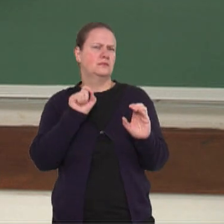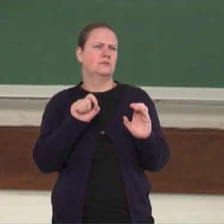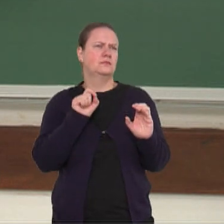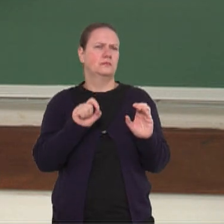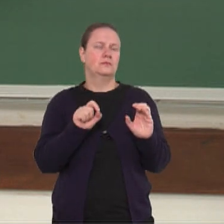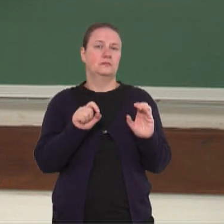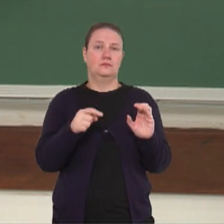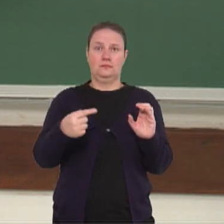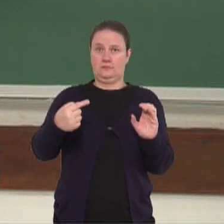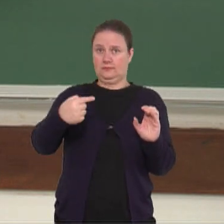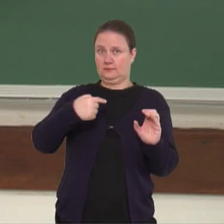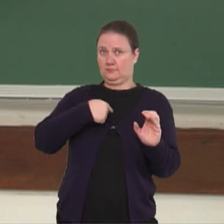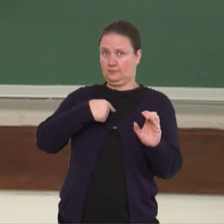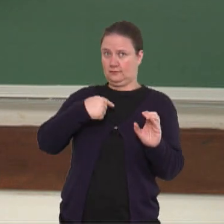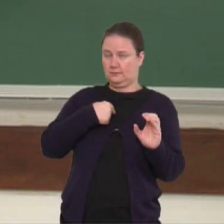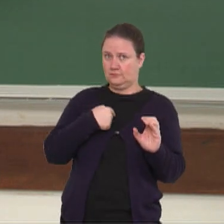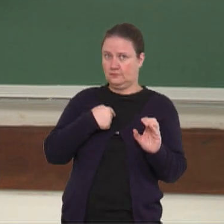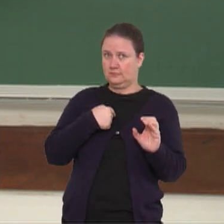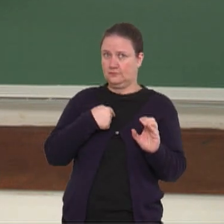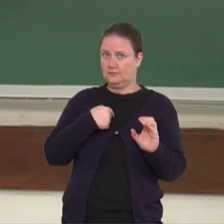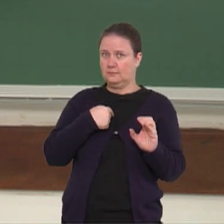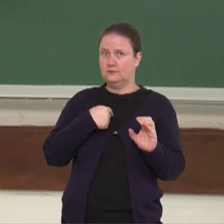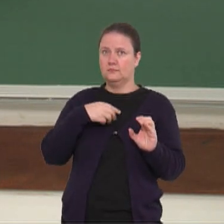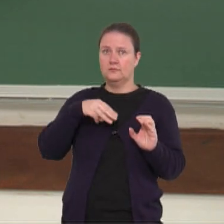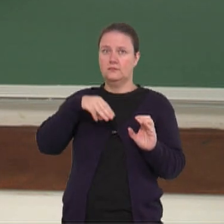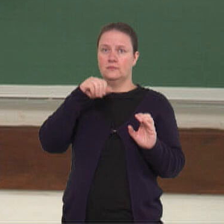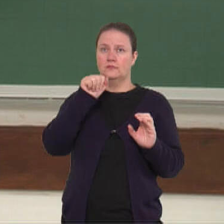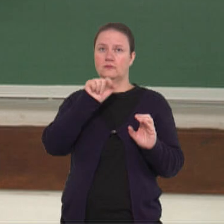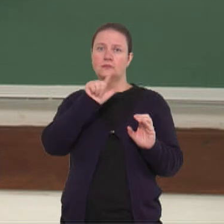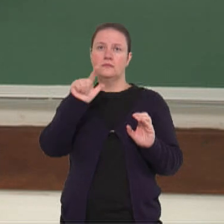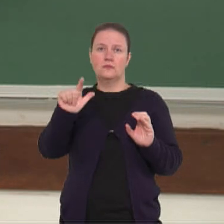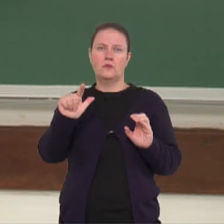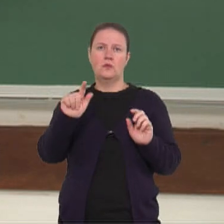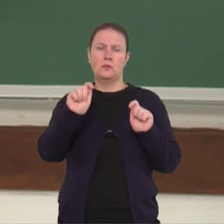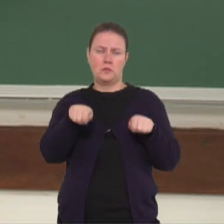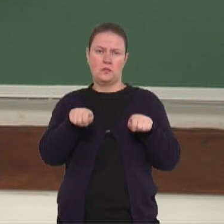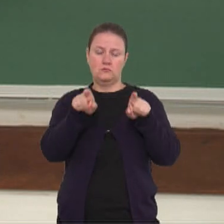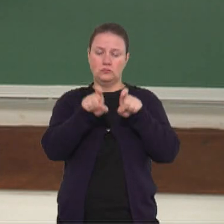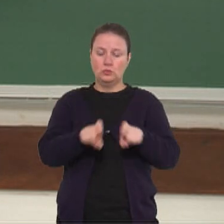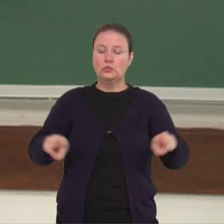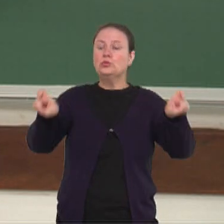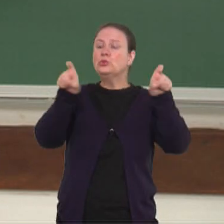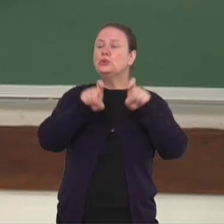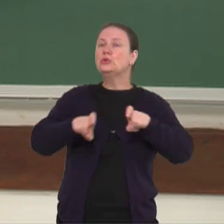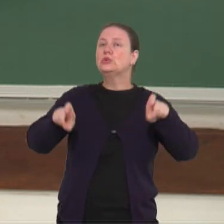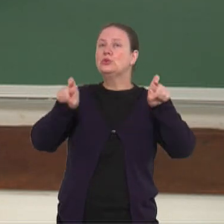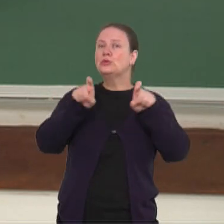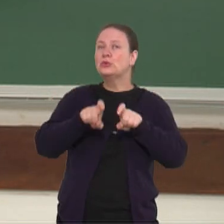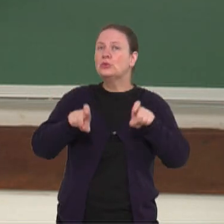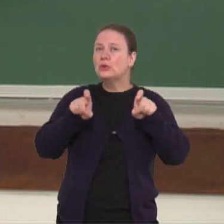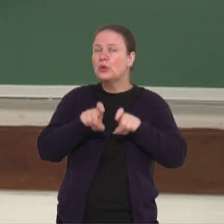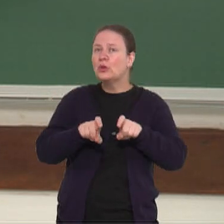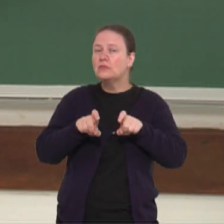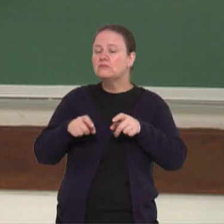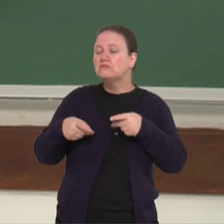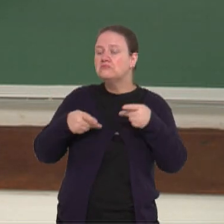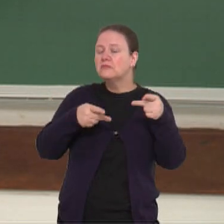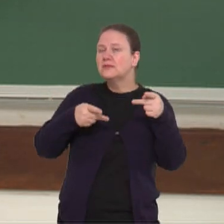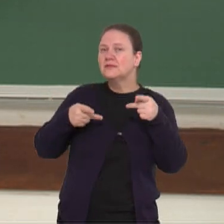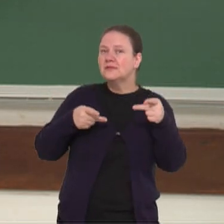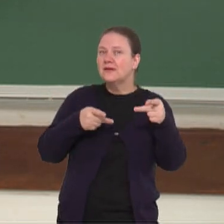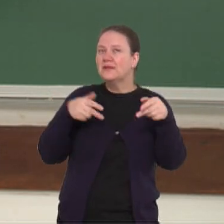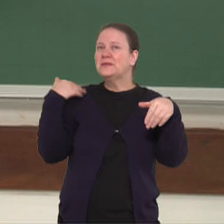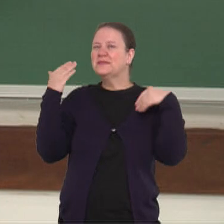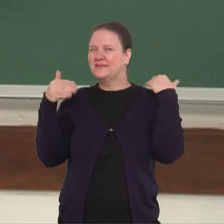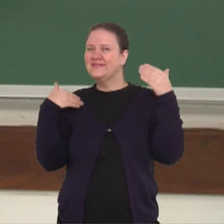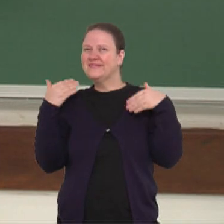school. Eu, to the mall. Mall vem de shopping. Shopping center eu poderia traduzir como se